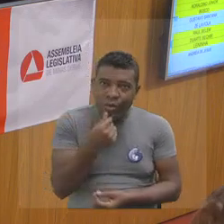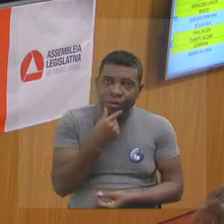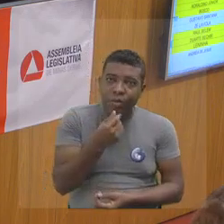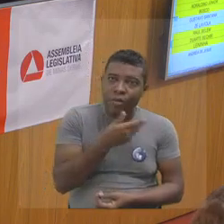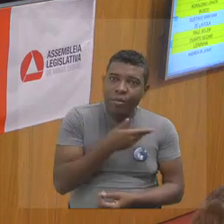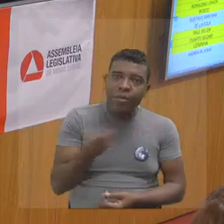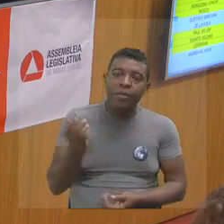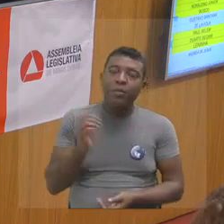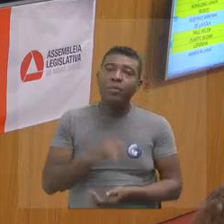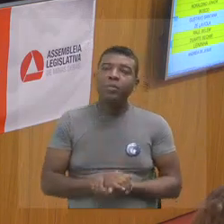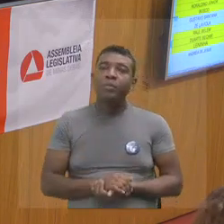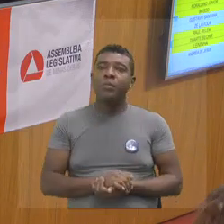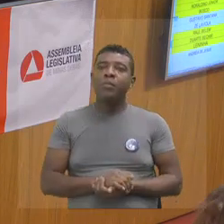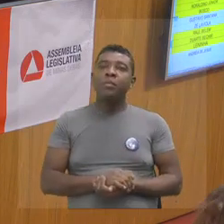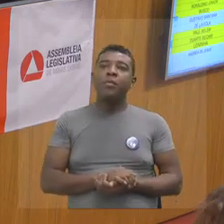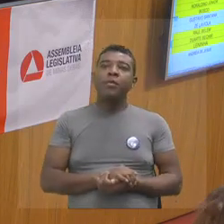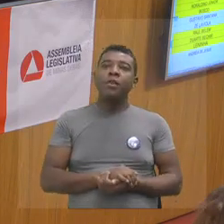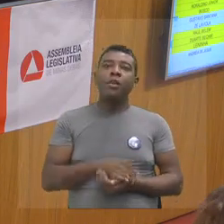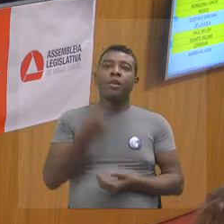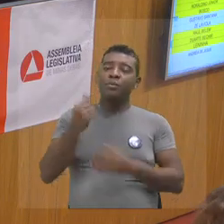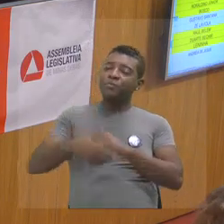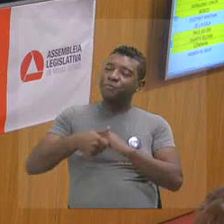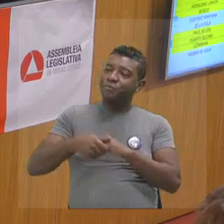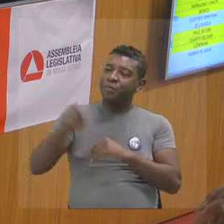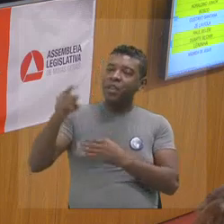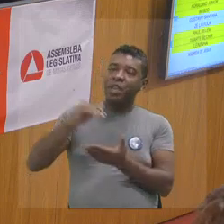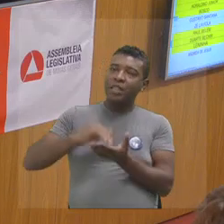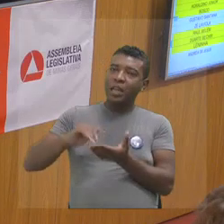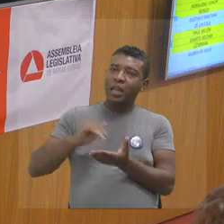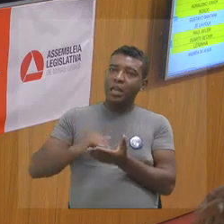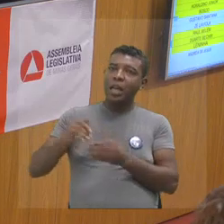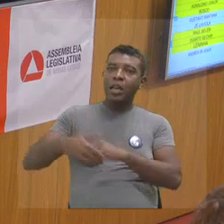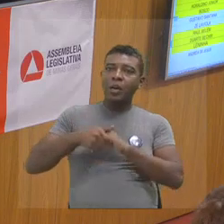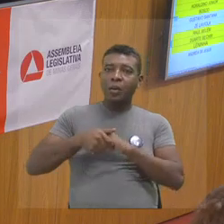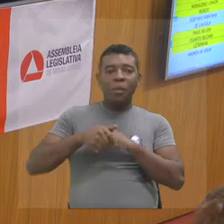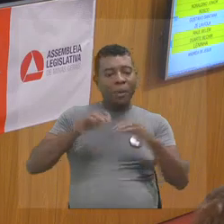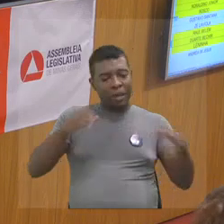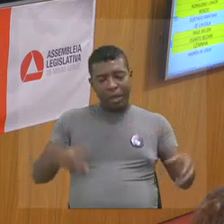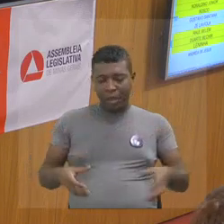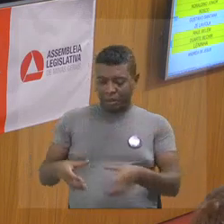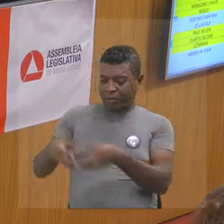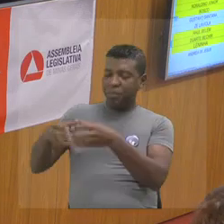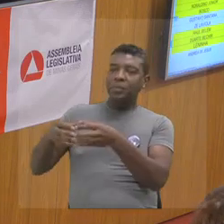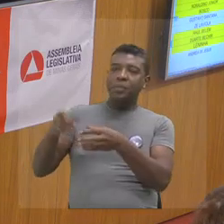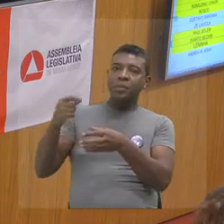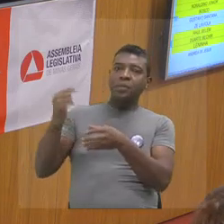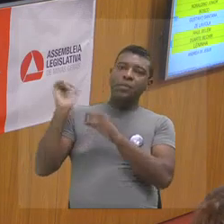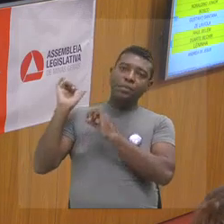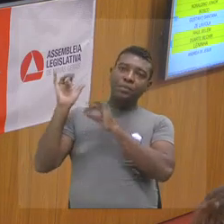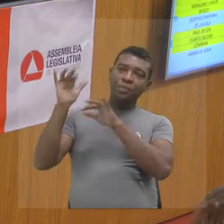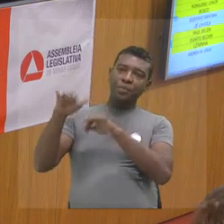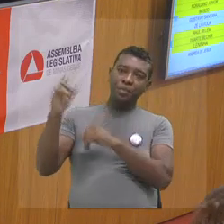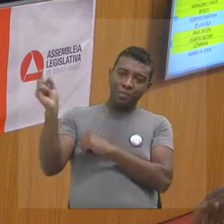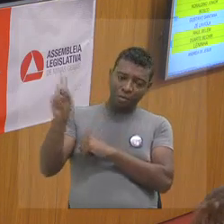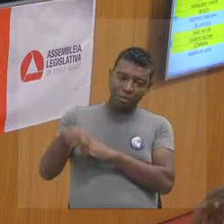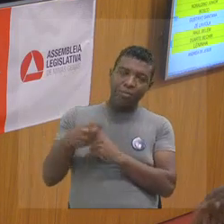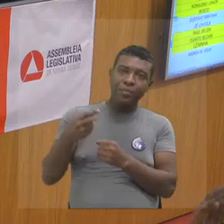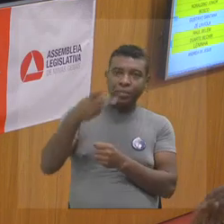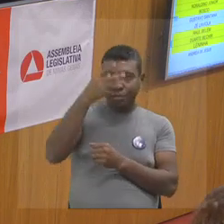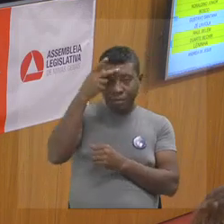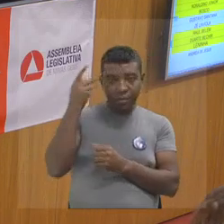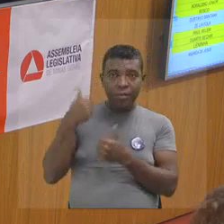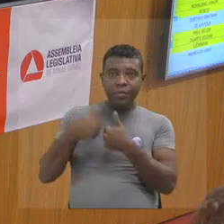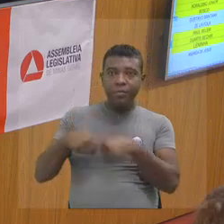quero cumprimentar a secretária e cumprimentar Todo essa equipe de né da Secretaria de Meio Ambiente as pessoas estão